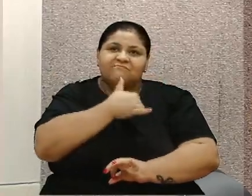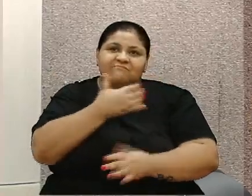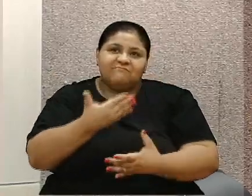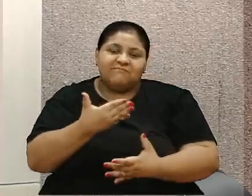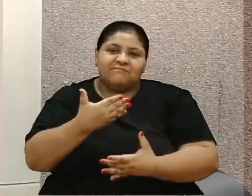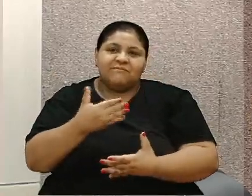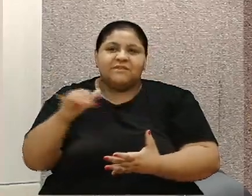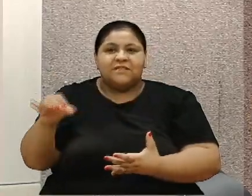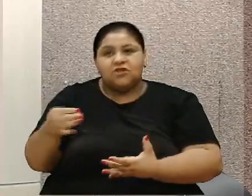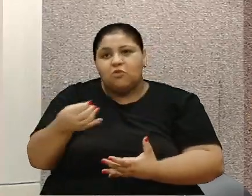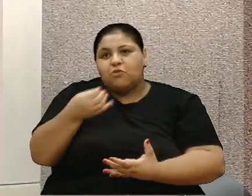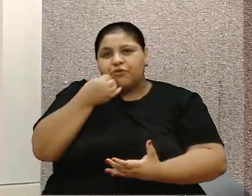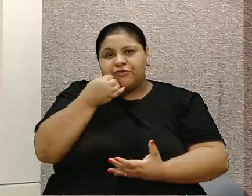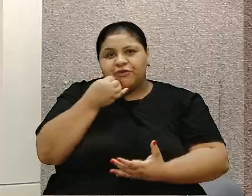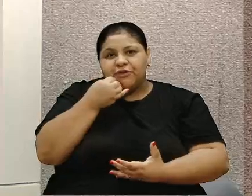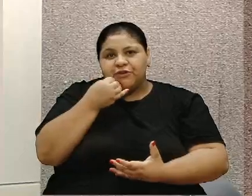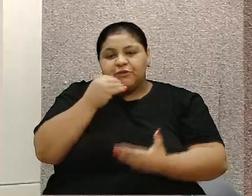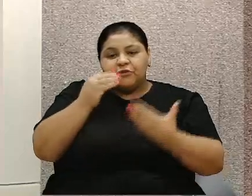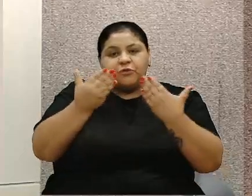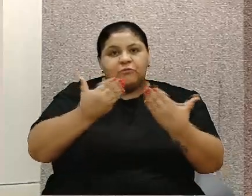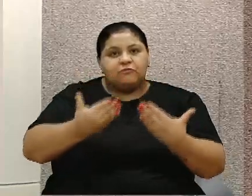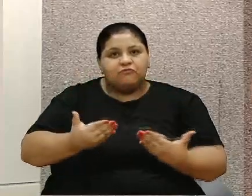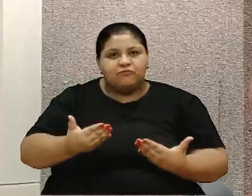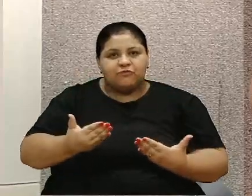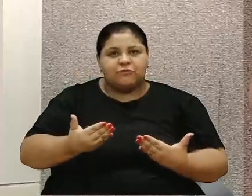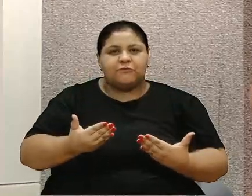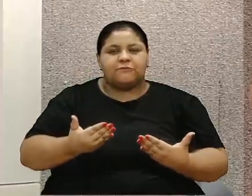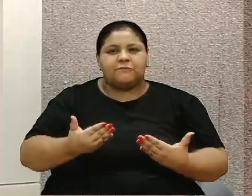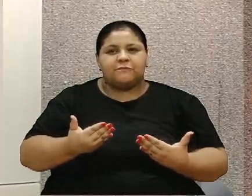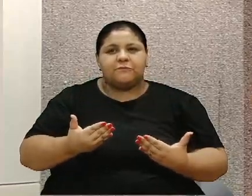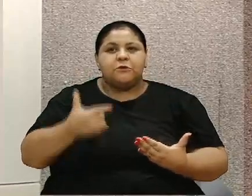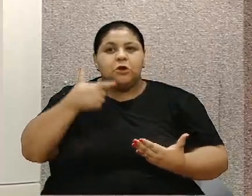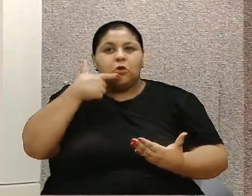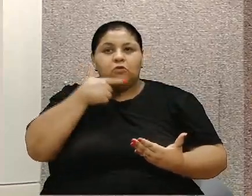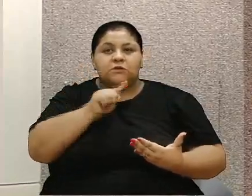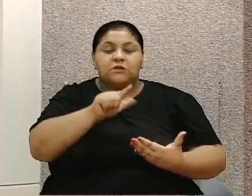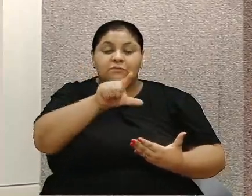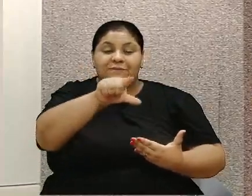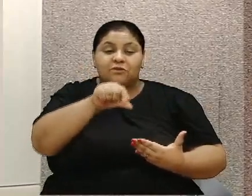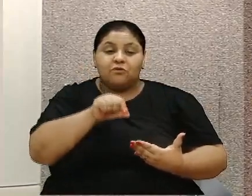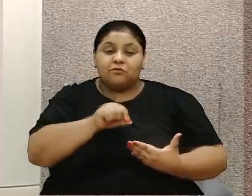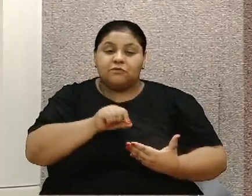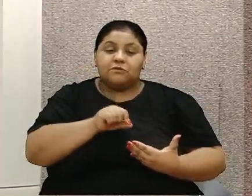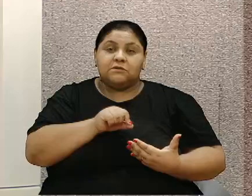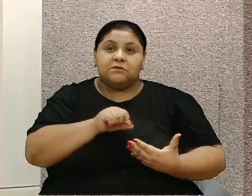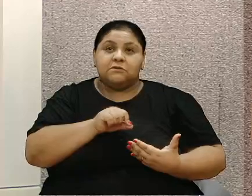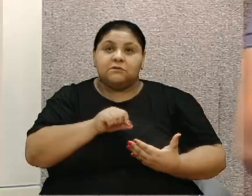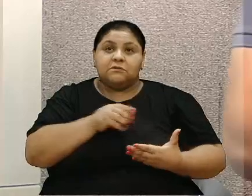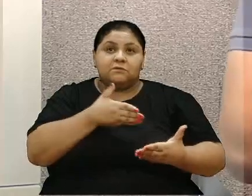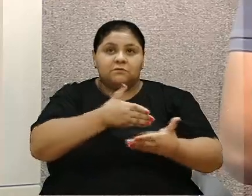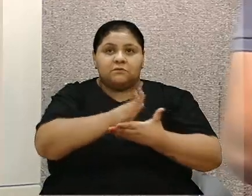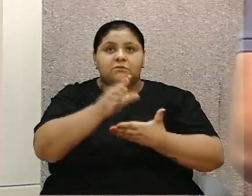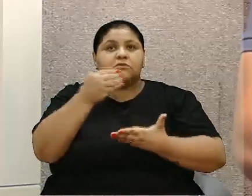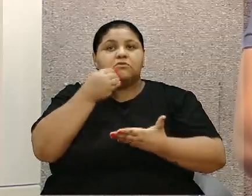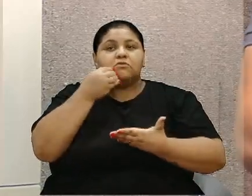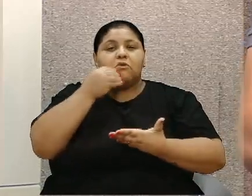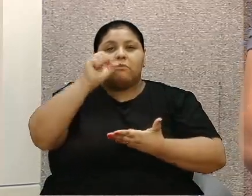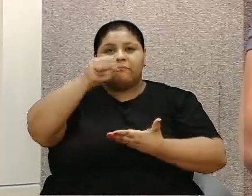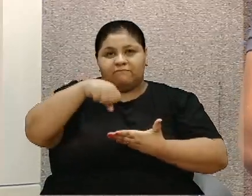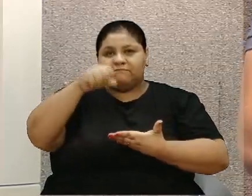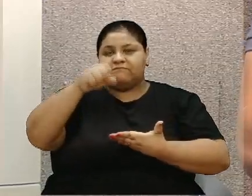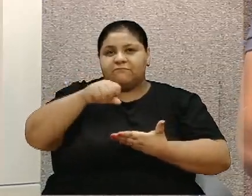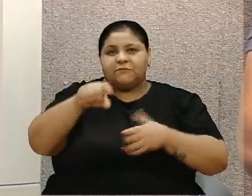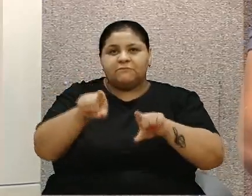então, para nós realmente avaliarmos o contexto aqui e chegar, em definitivo, em uma aprovação. Então, certamente serei favorável